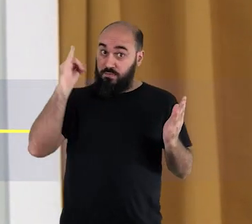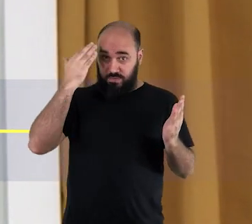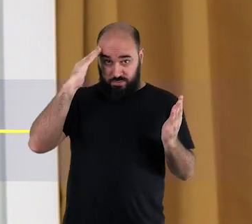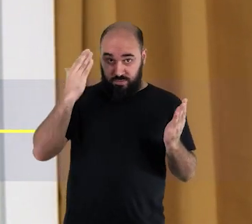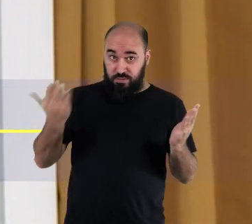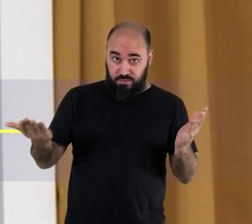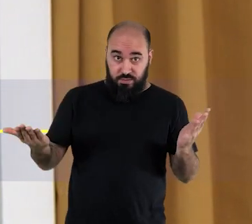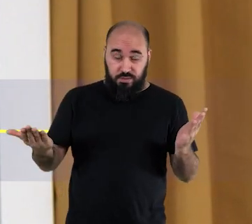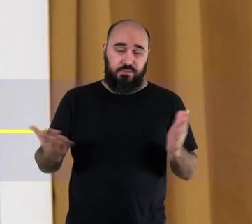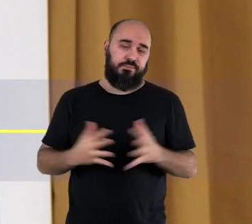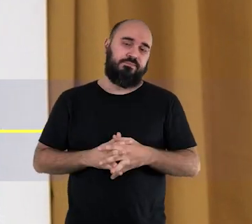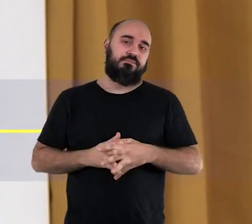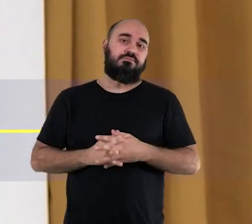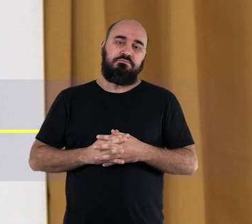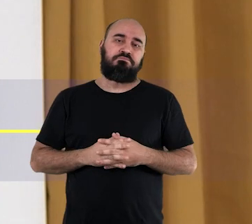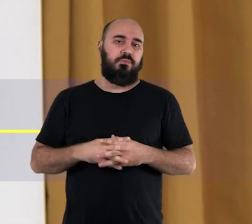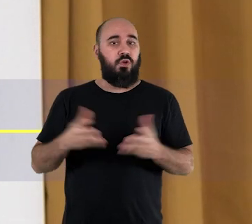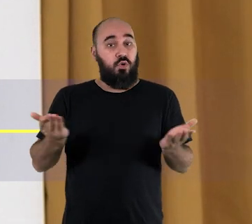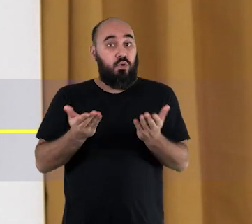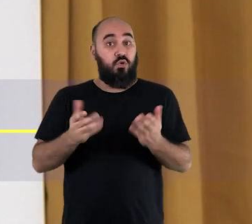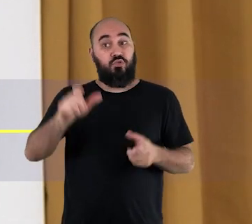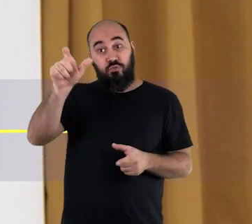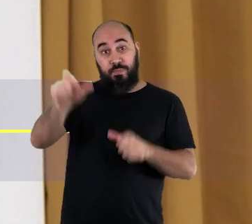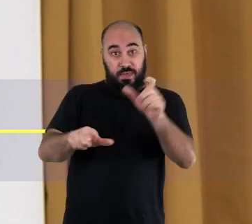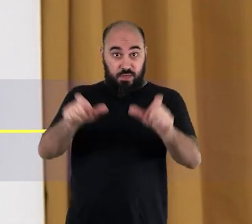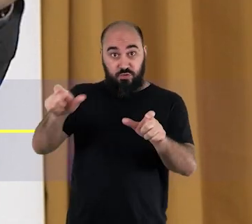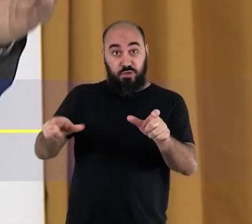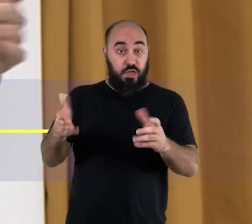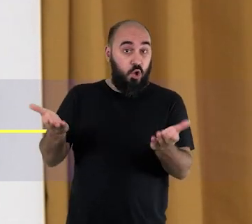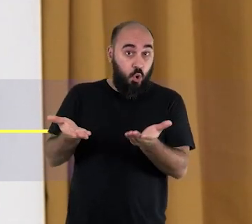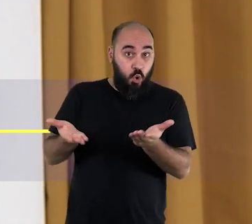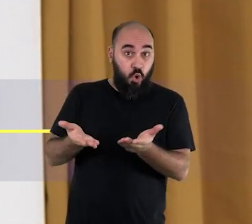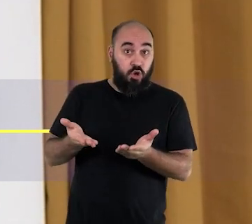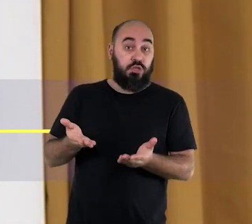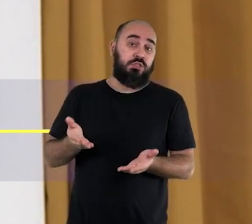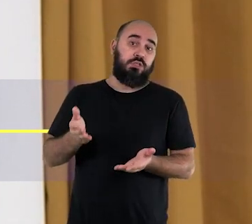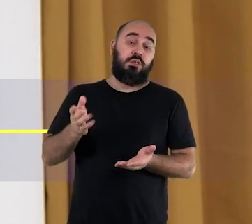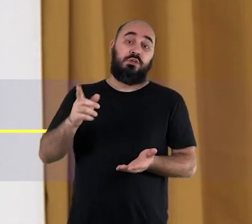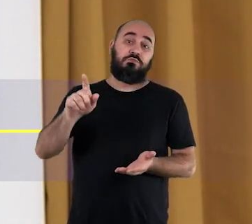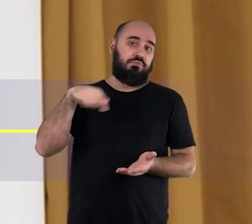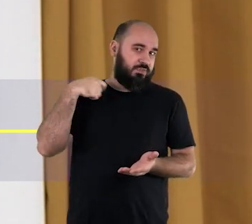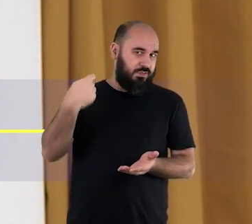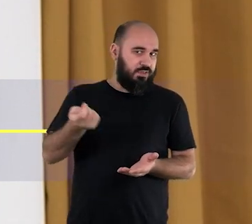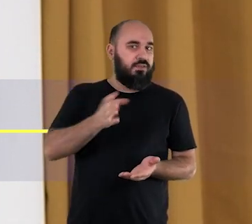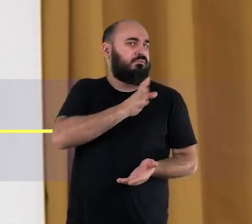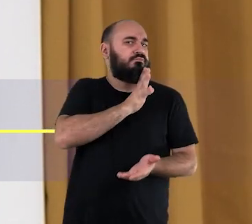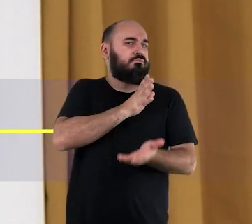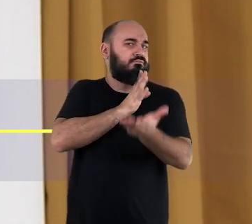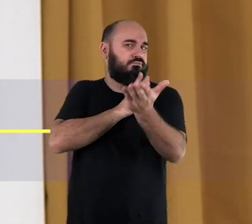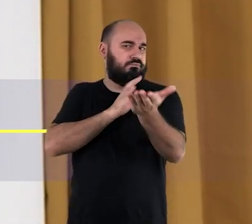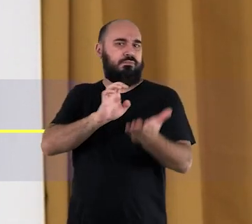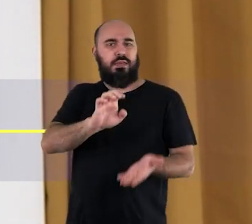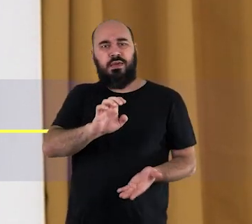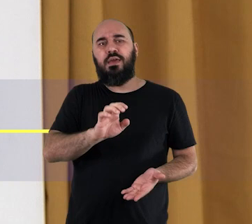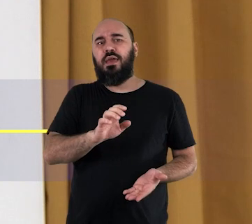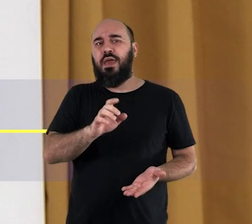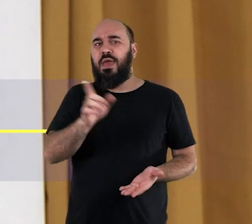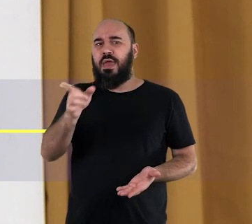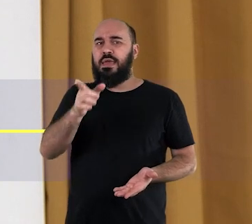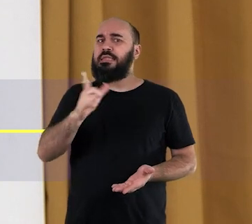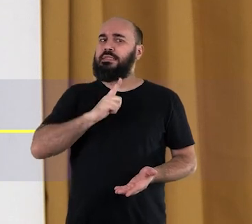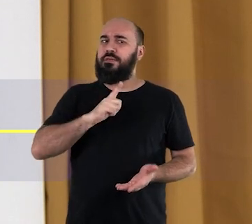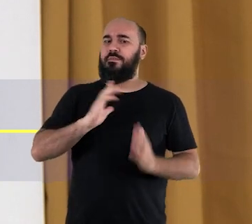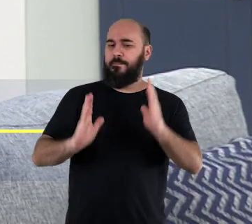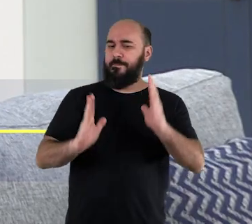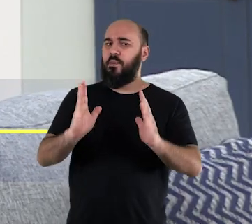hoje, a gente tem muita coisa boa para aprender com ele, apesar de que você vai ver que ele também teve seus momentos